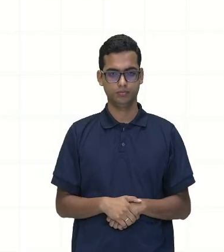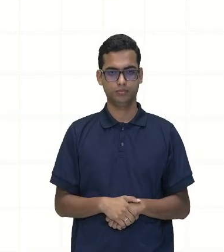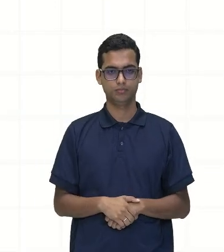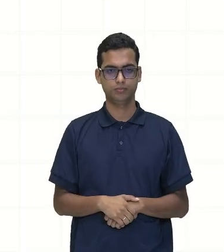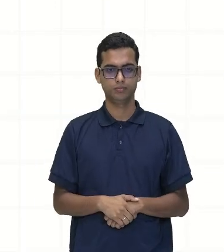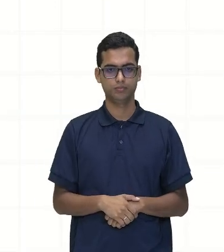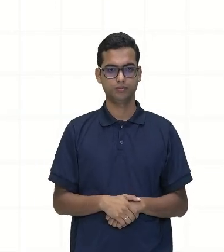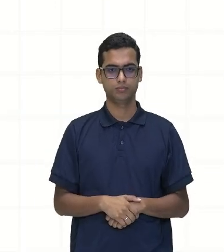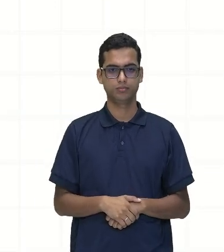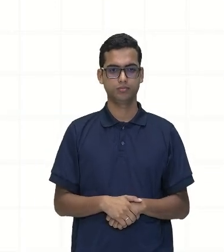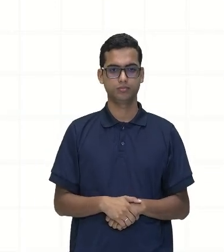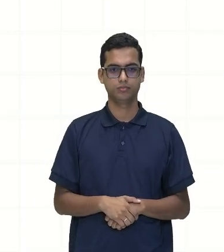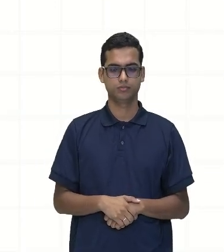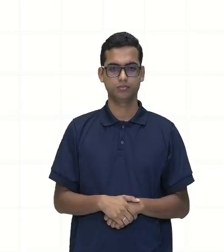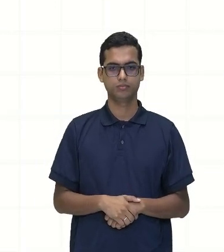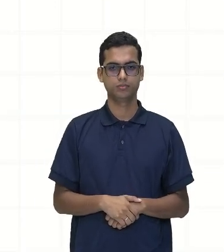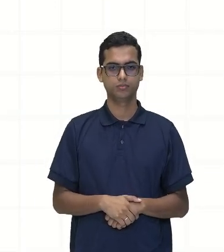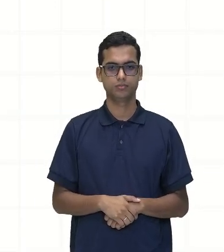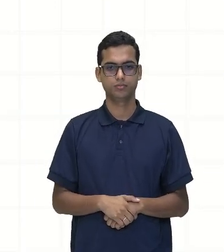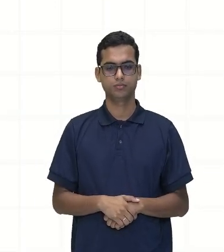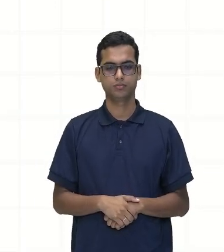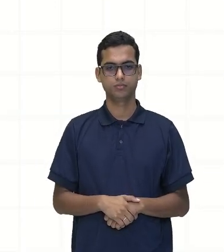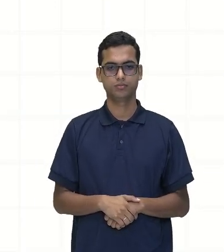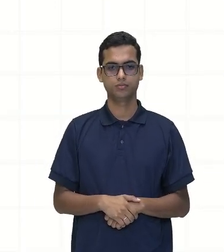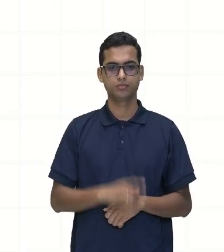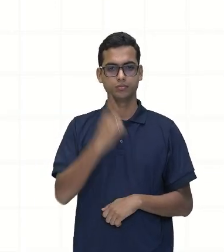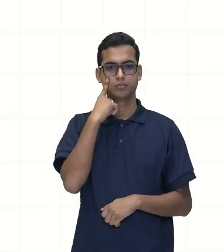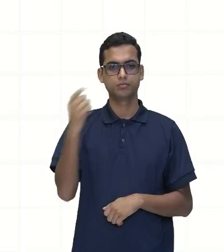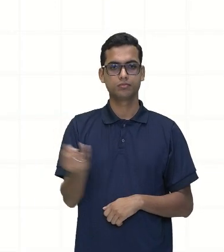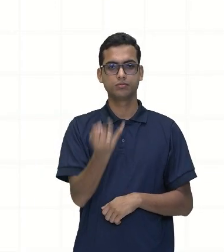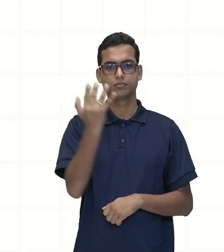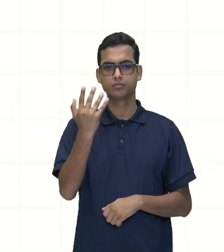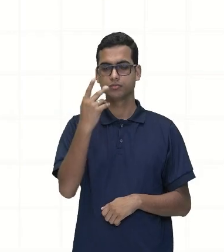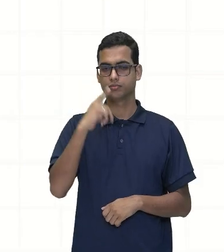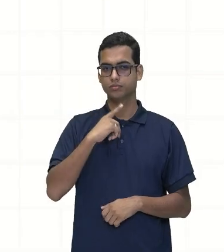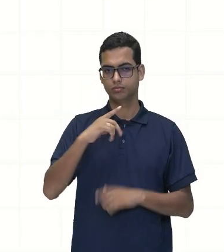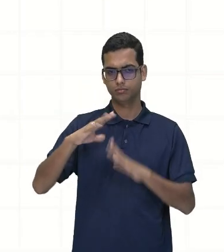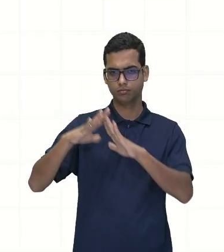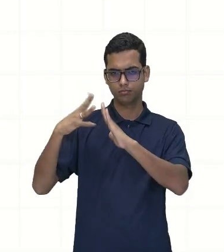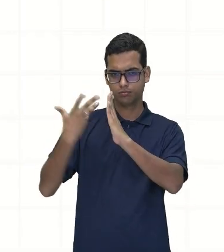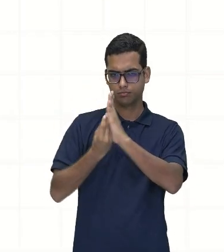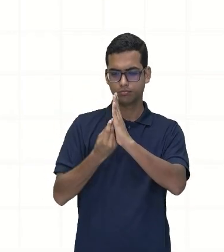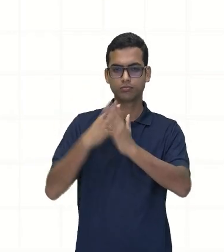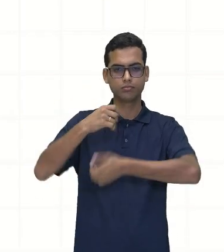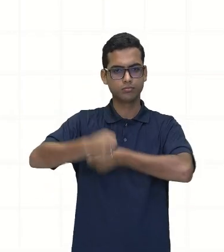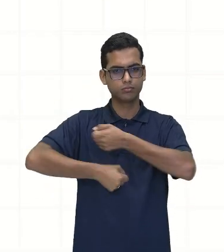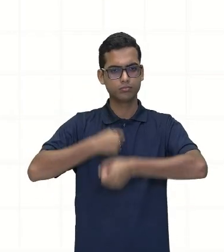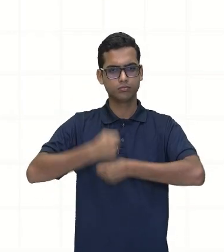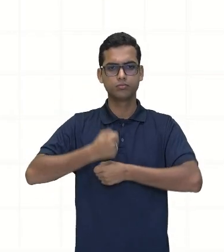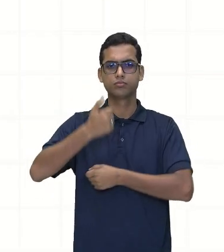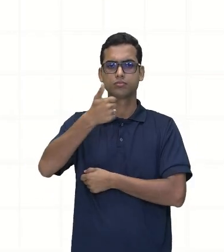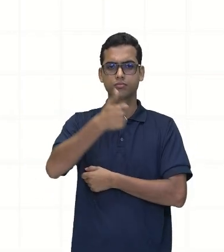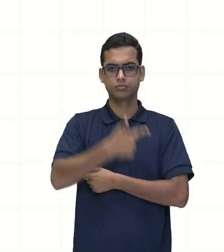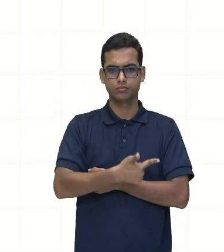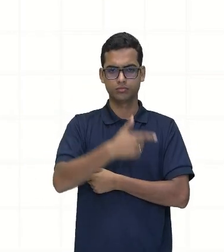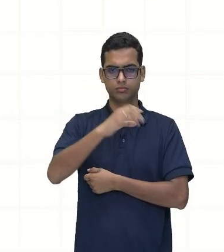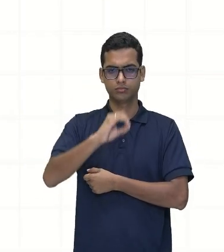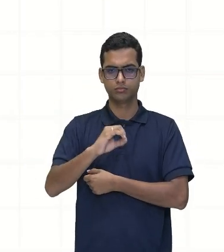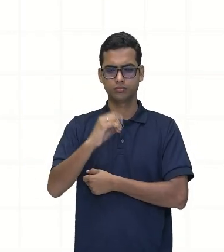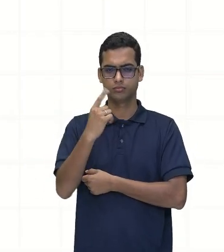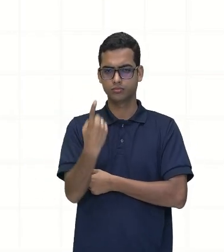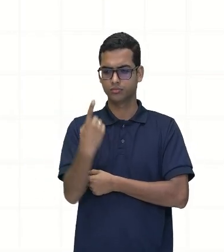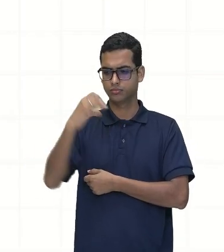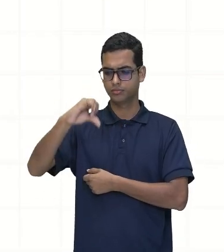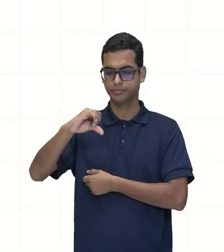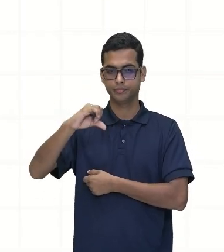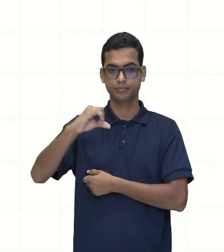de localidades quilombolas no ano de 2019. E aí nós temos Bahia ocupando a